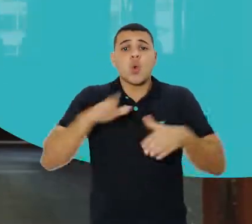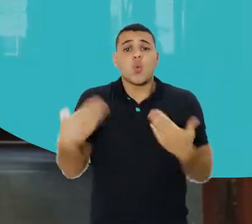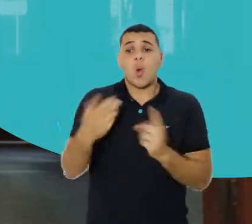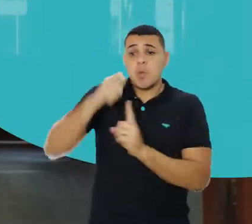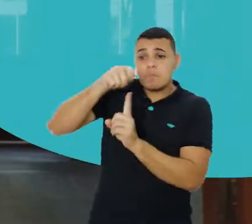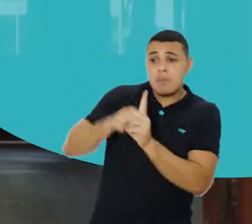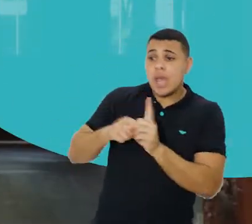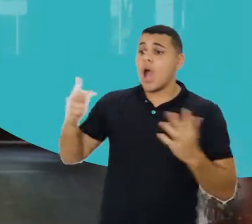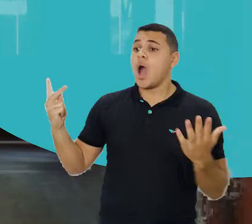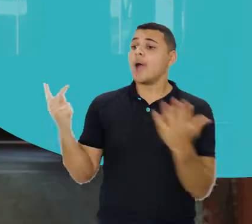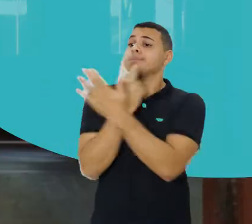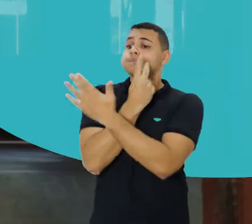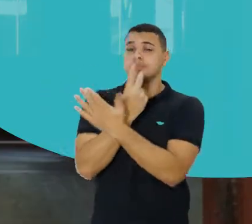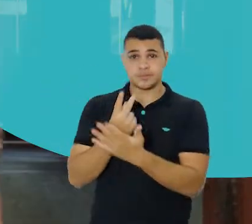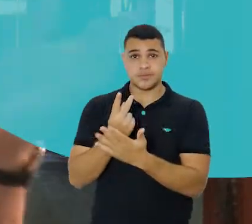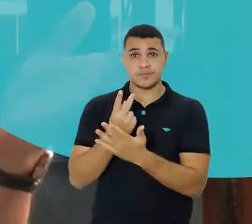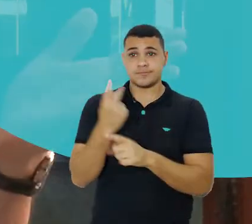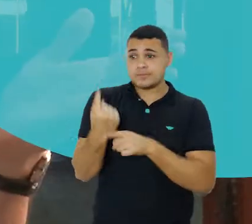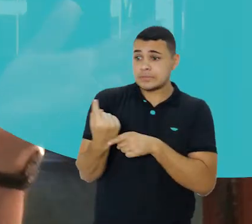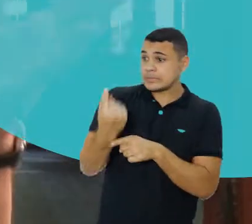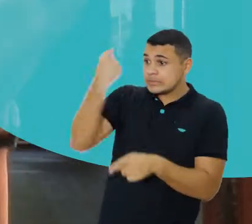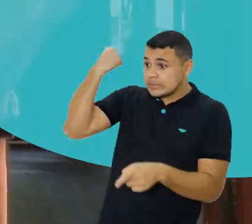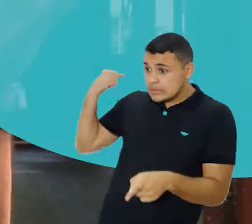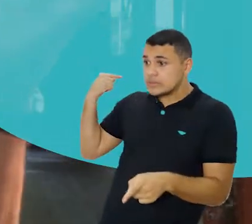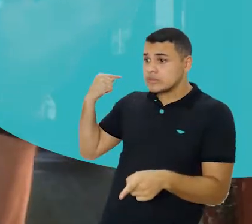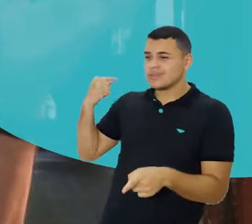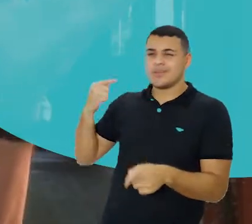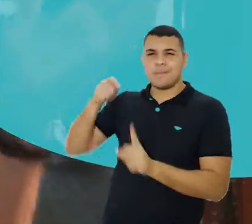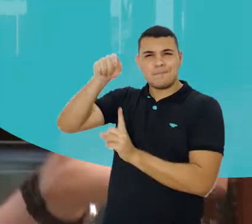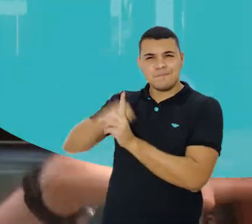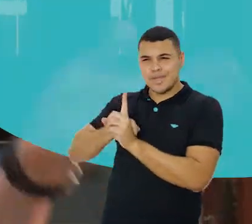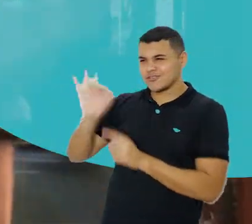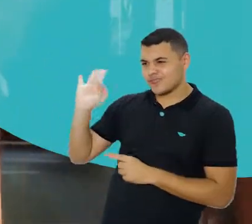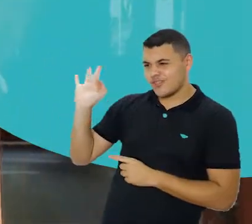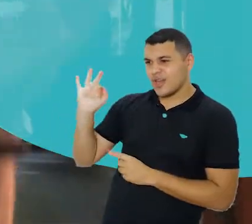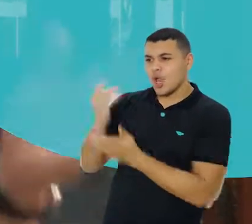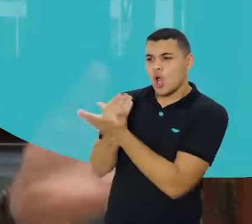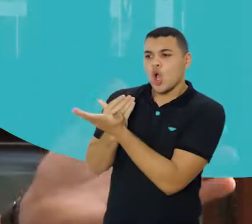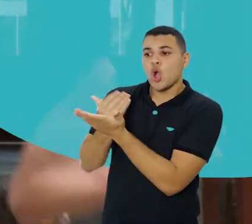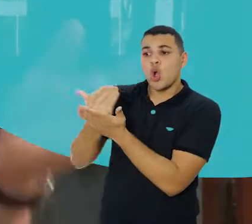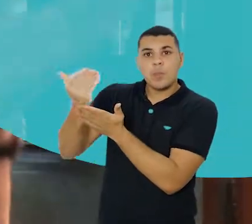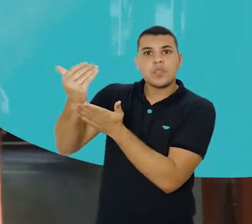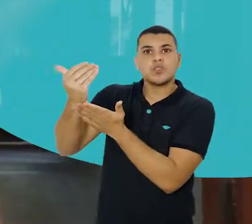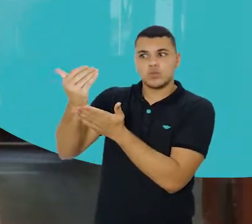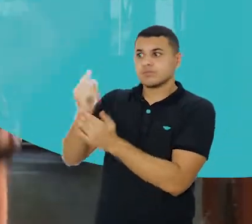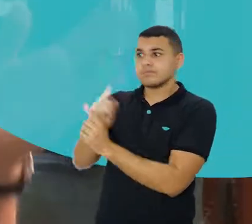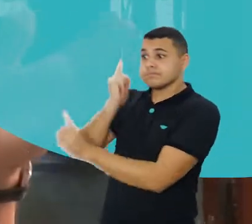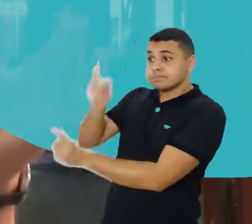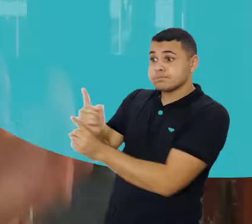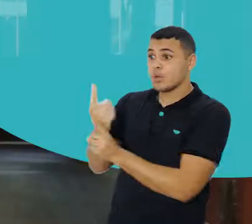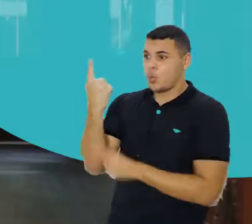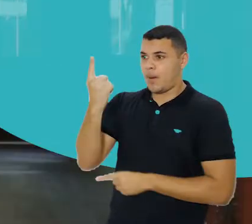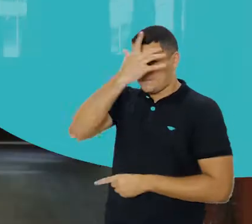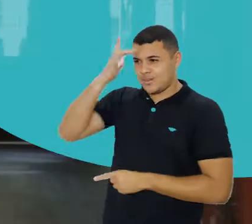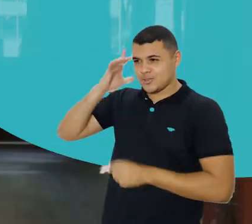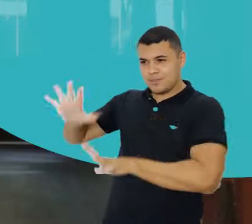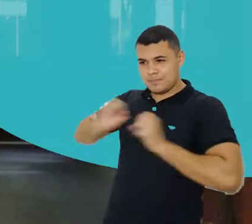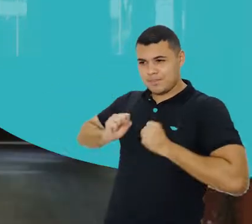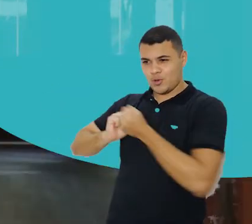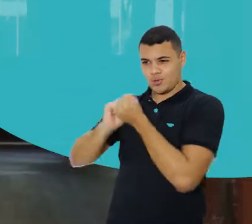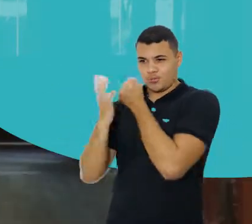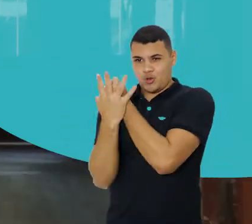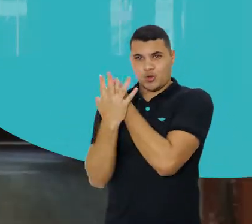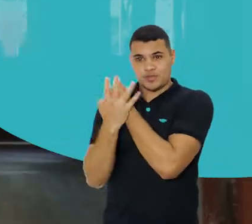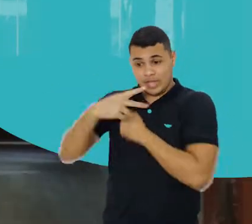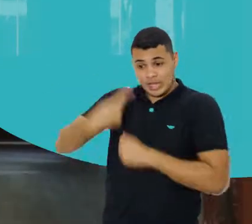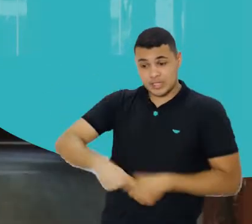foram notificados? Desde de fevereiro, quer dizer, o início, quando foi identificado o primeiro caso